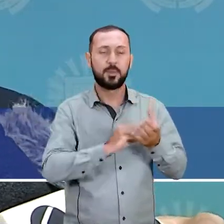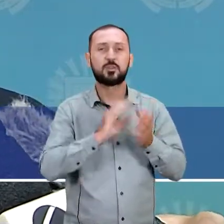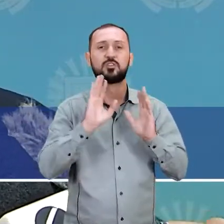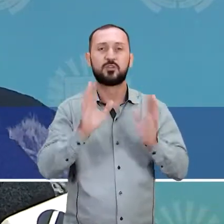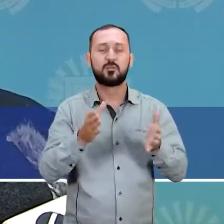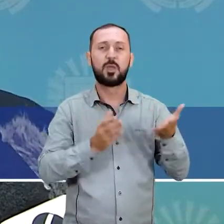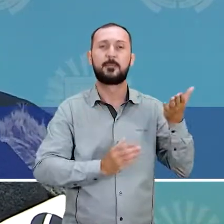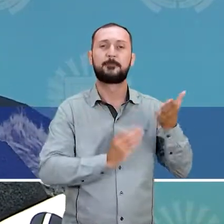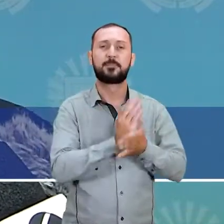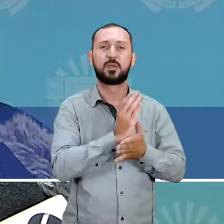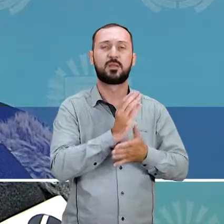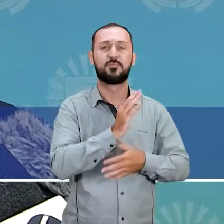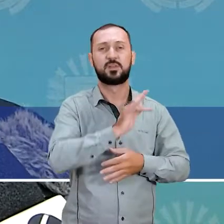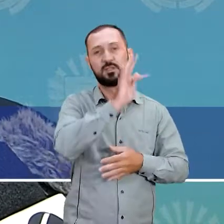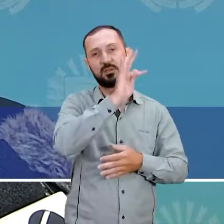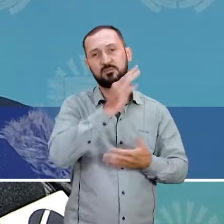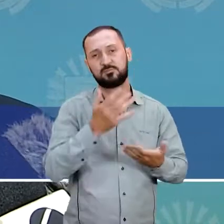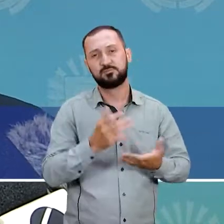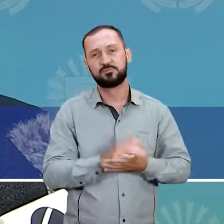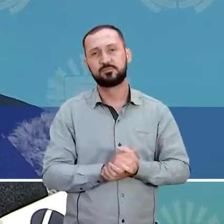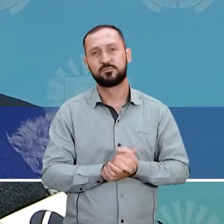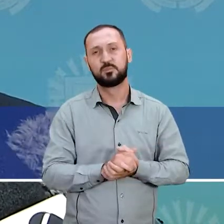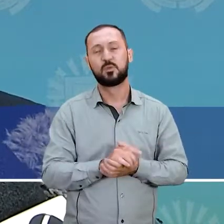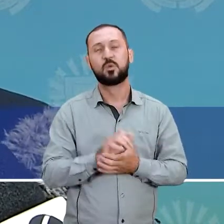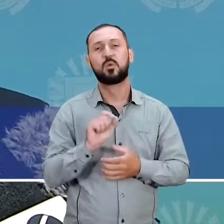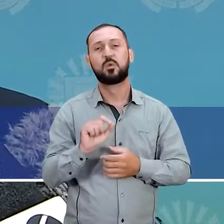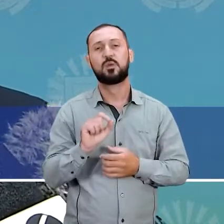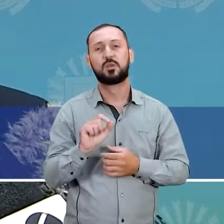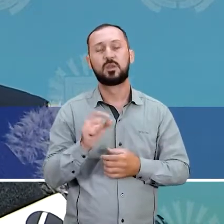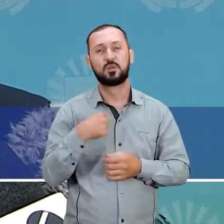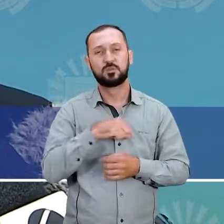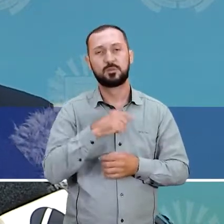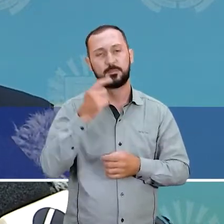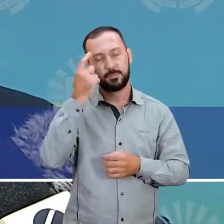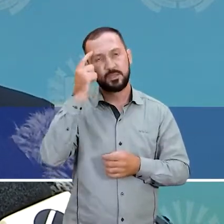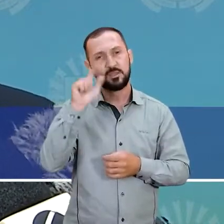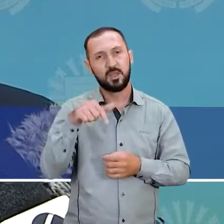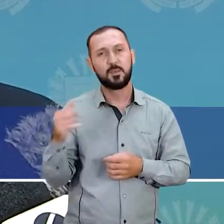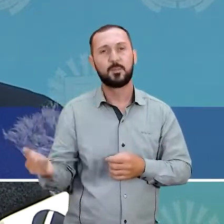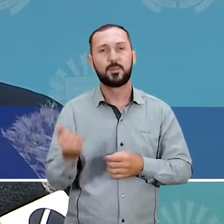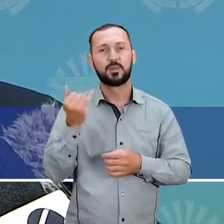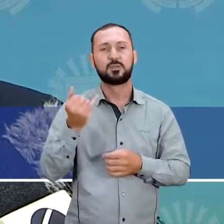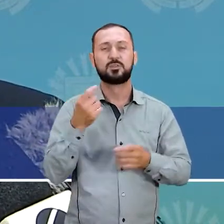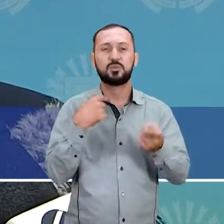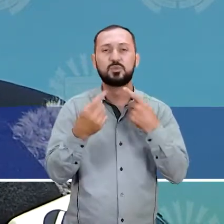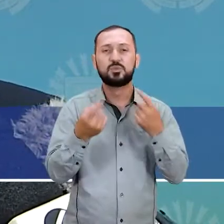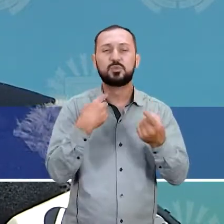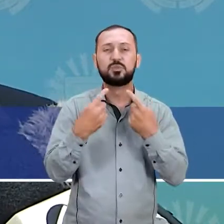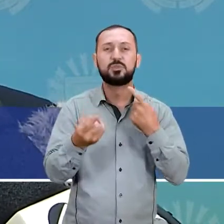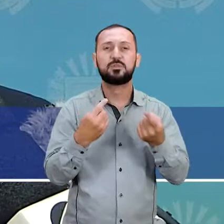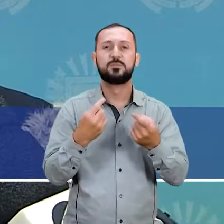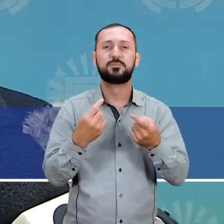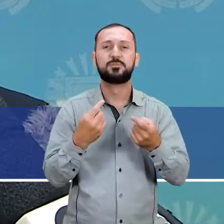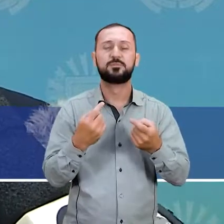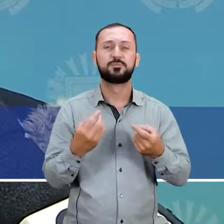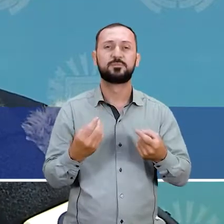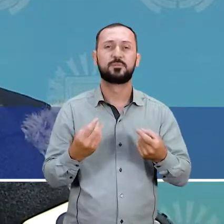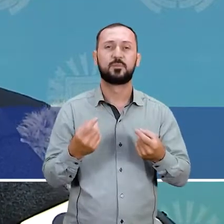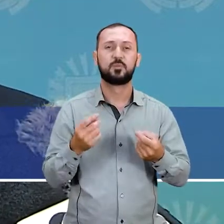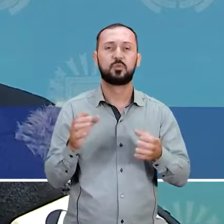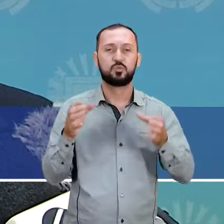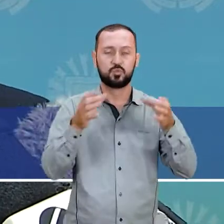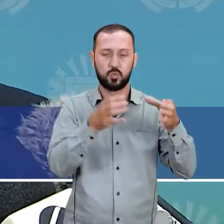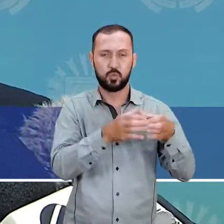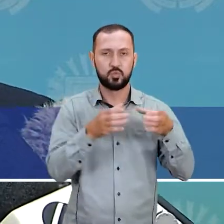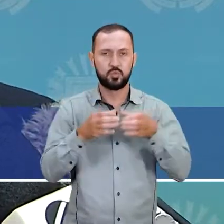uma repetição daquilo que já foi aprovado em nível federal. O que nós achamos importante aqui é